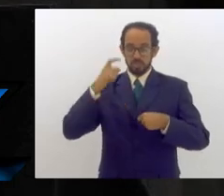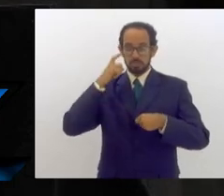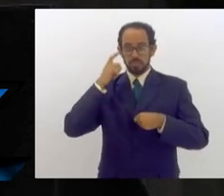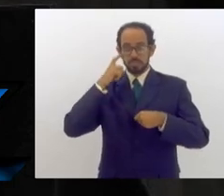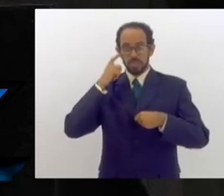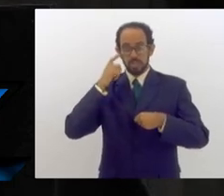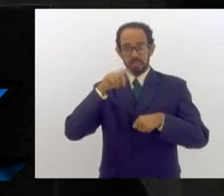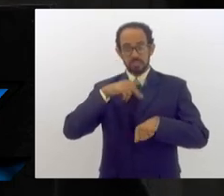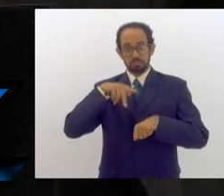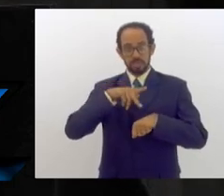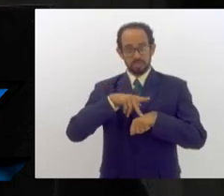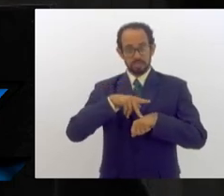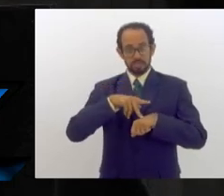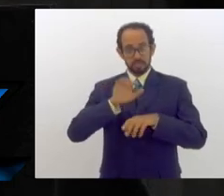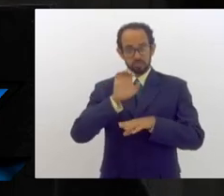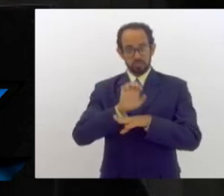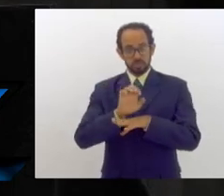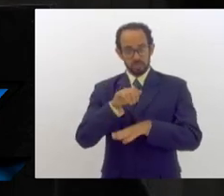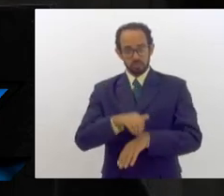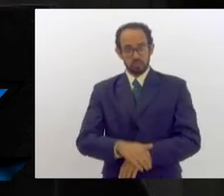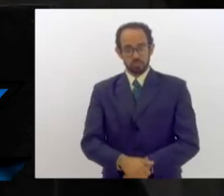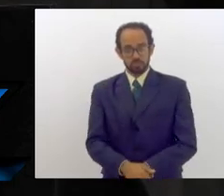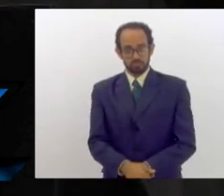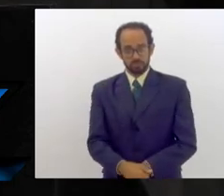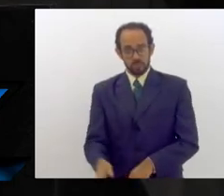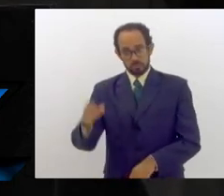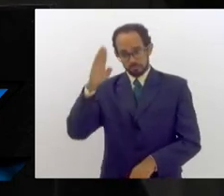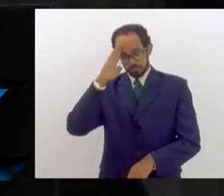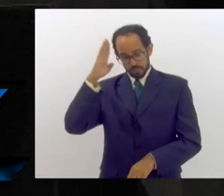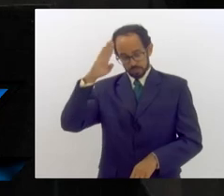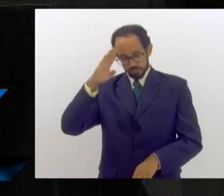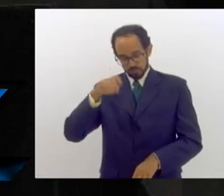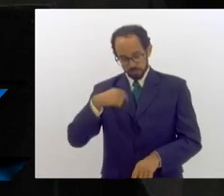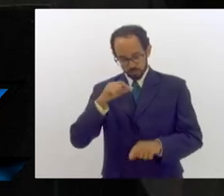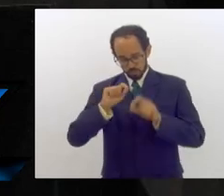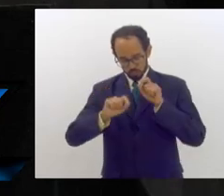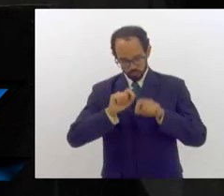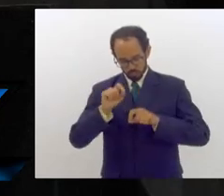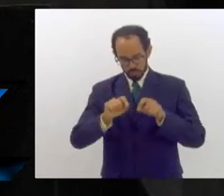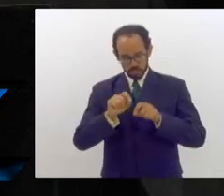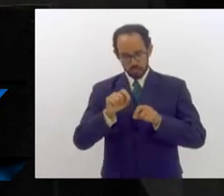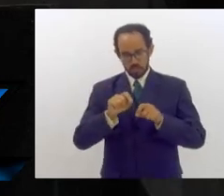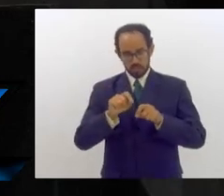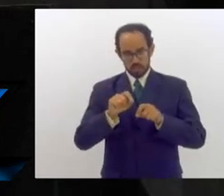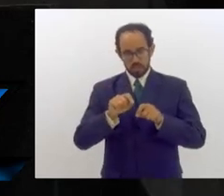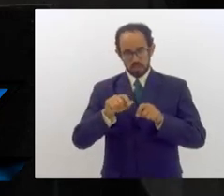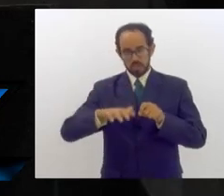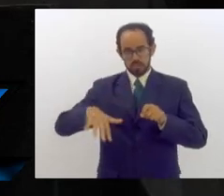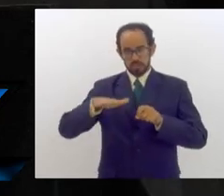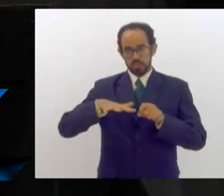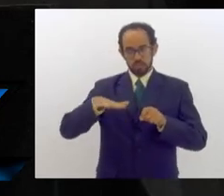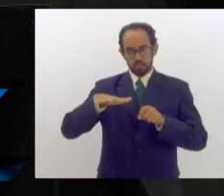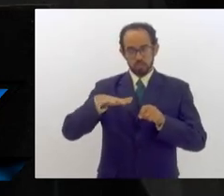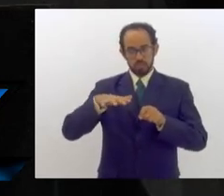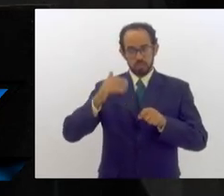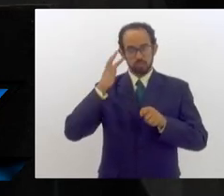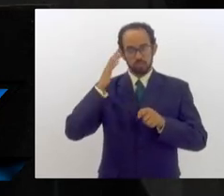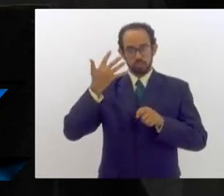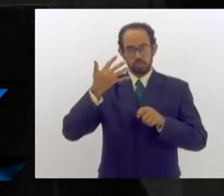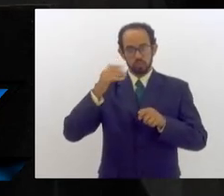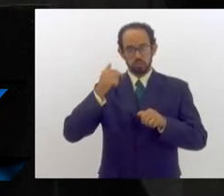país e esse estado principalmente nessa área porque as soluções convencionais